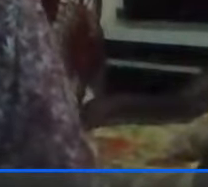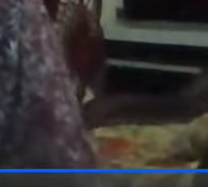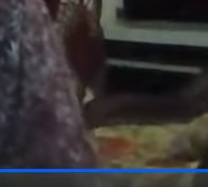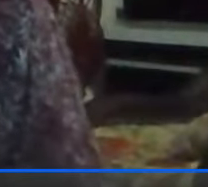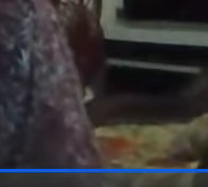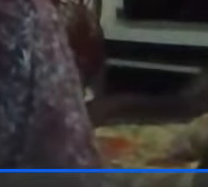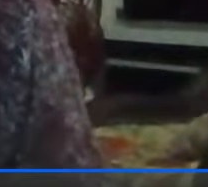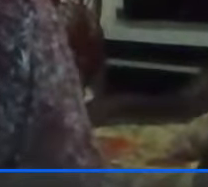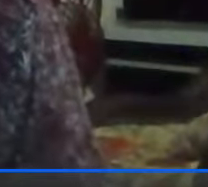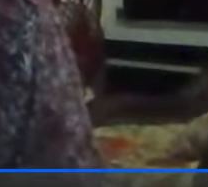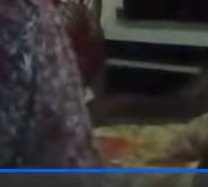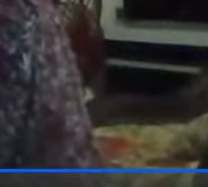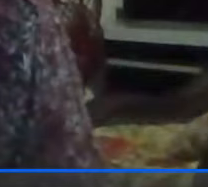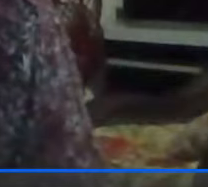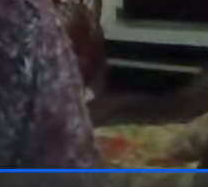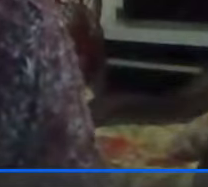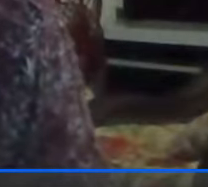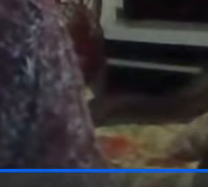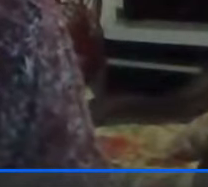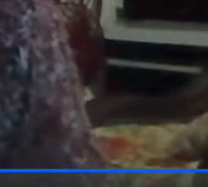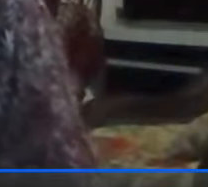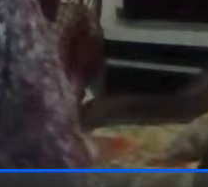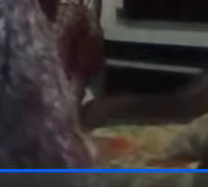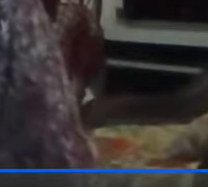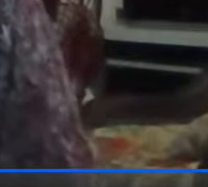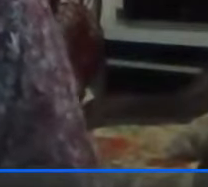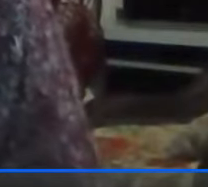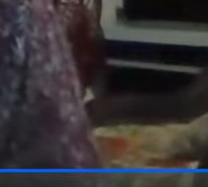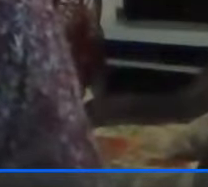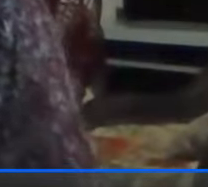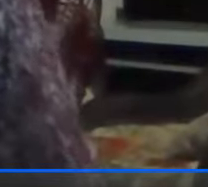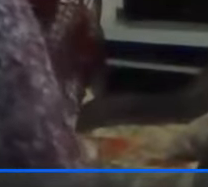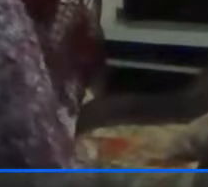Já verdade. foi, depois de 17 estados, o nosso estado